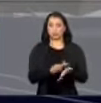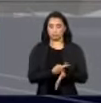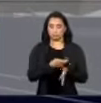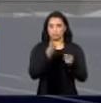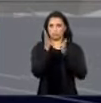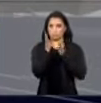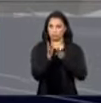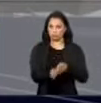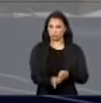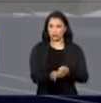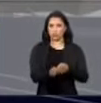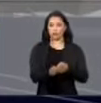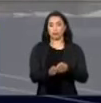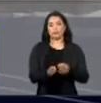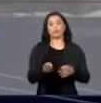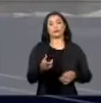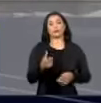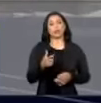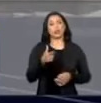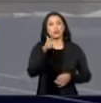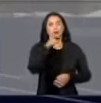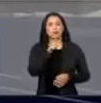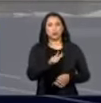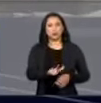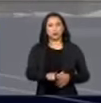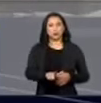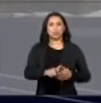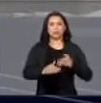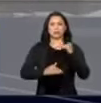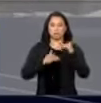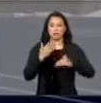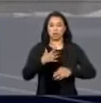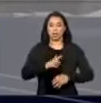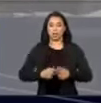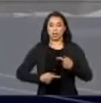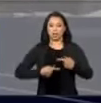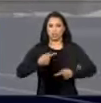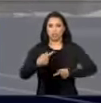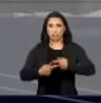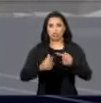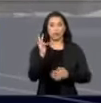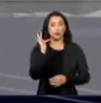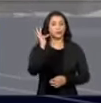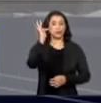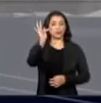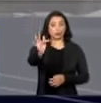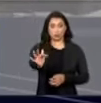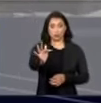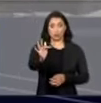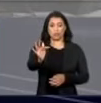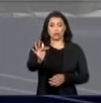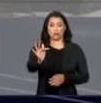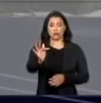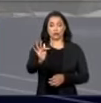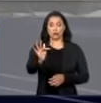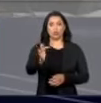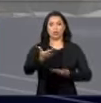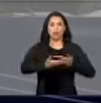Pôs-se como conquista de mais de uma geração, com compromisso para, com as gerações futuras, em solidariedade